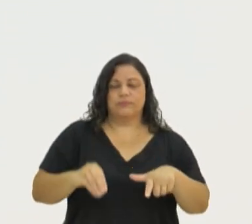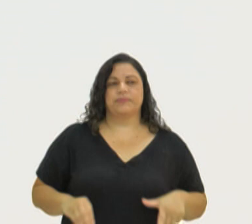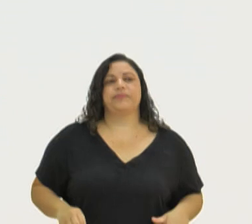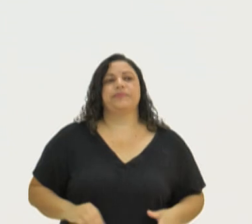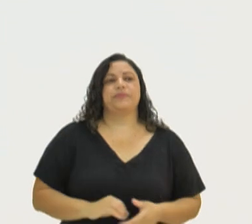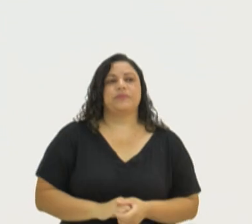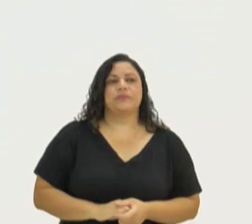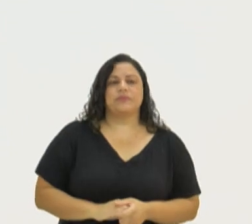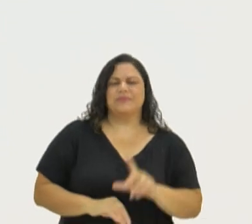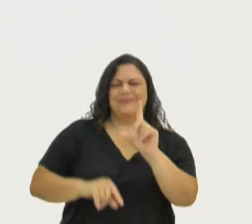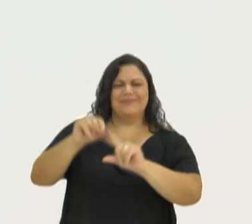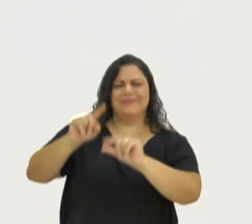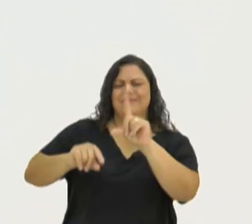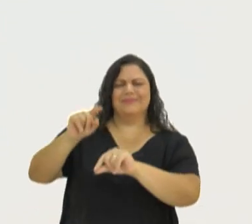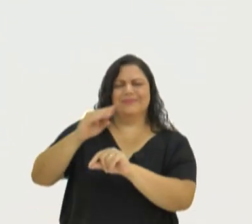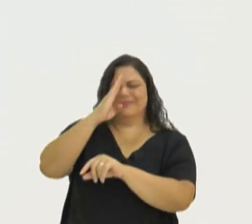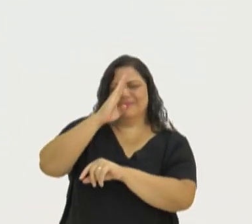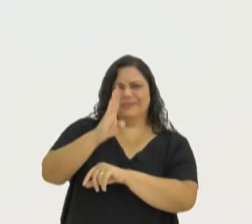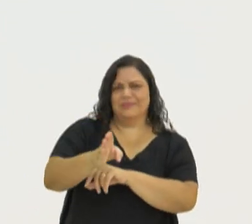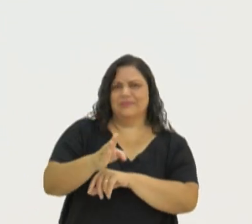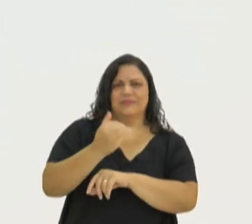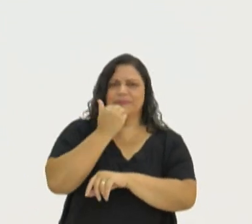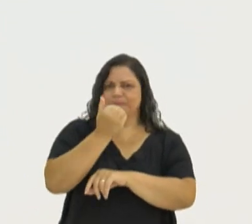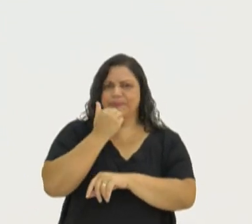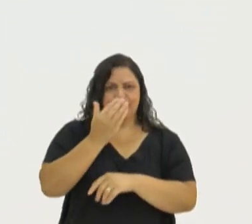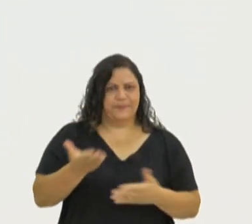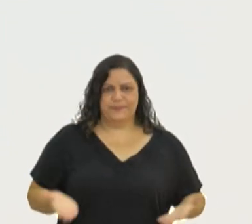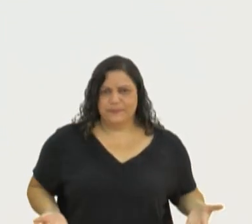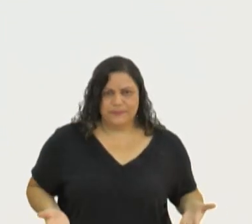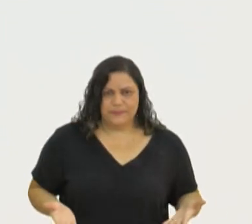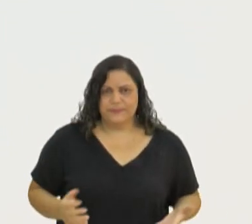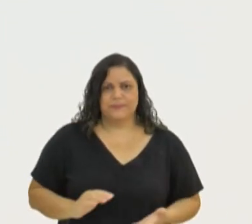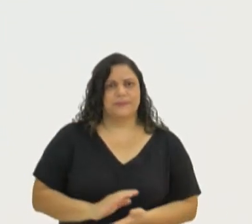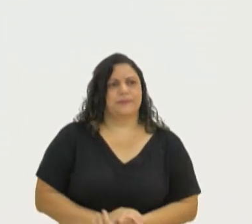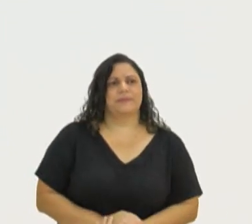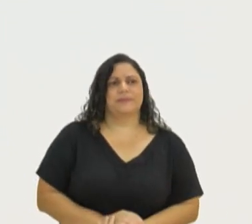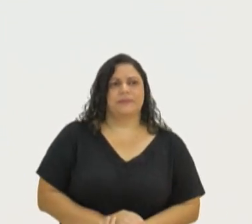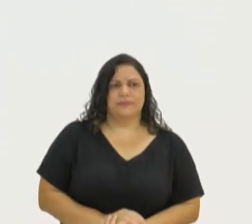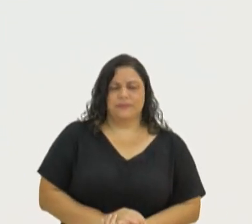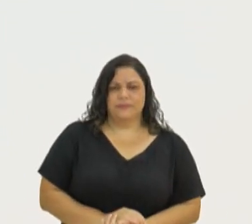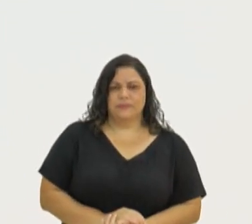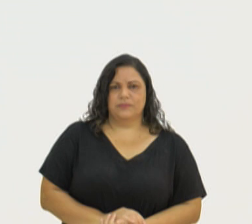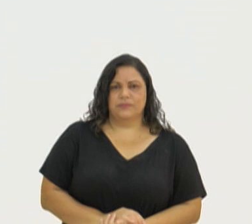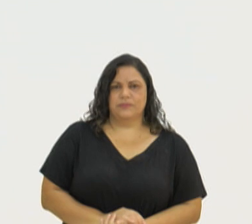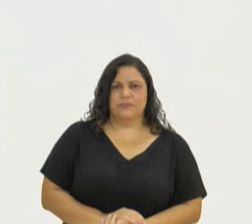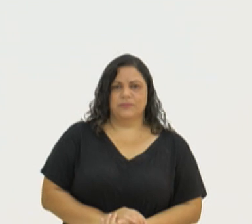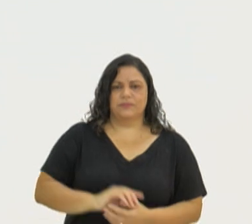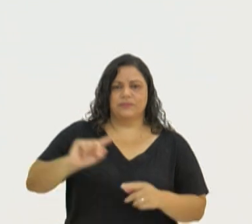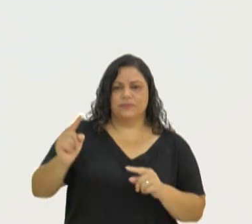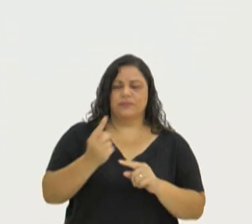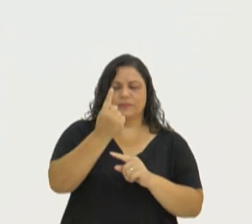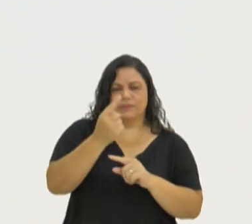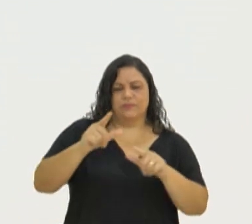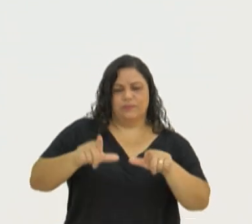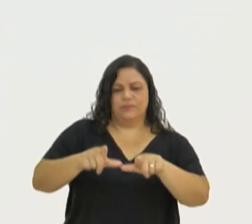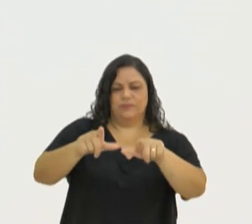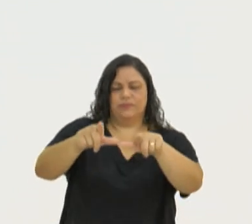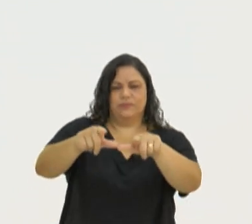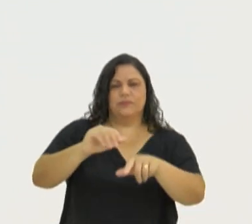eu não consigo ir direto. Olha, não é permitido. Então, eu preciso ir uma casinha de cada vez.